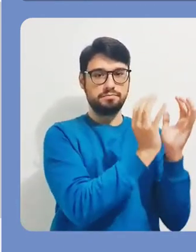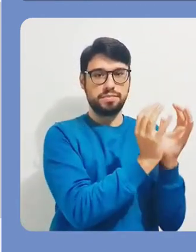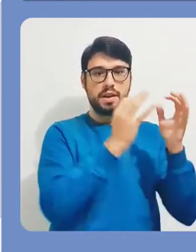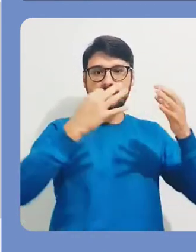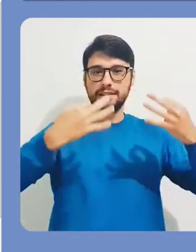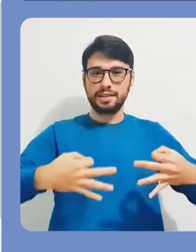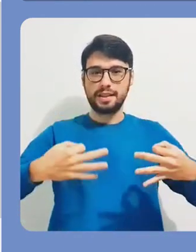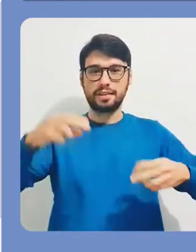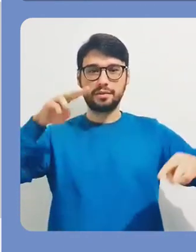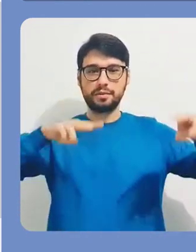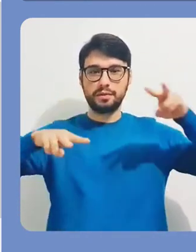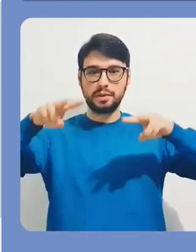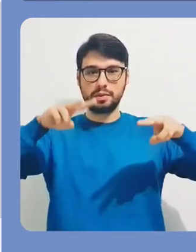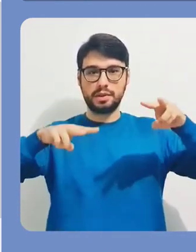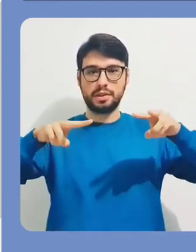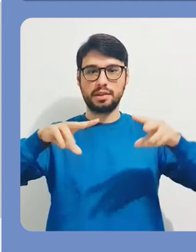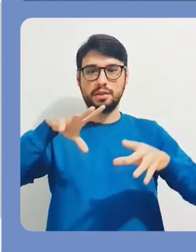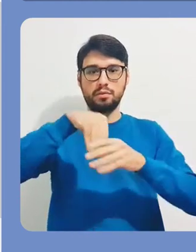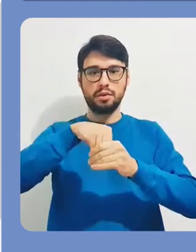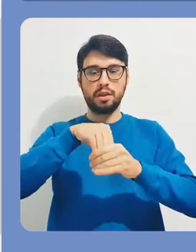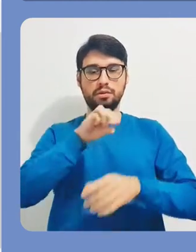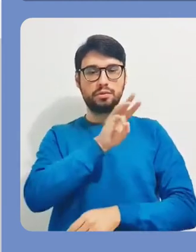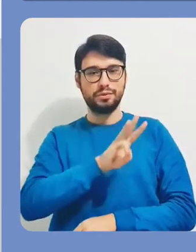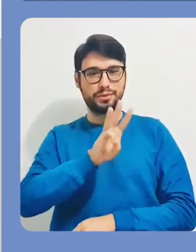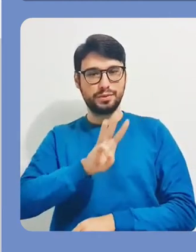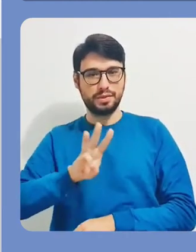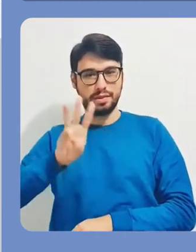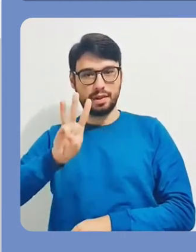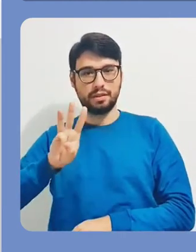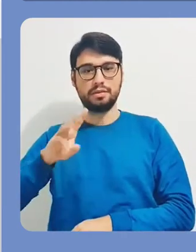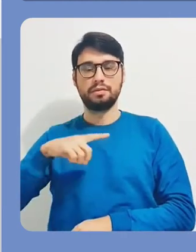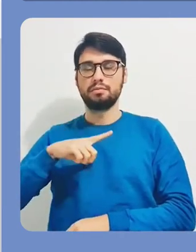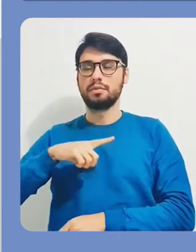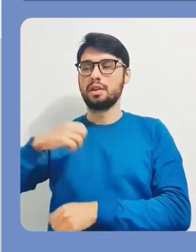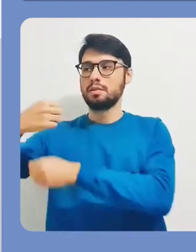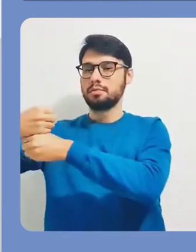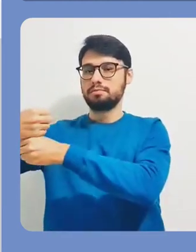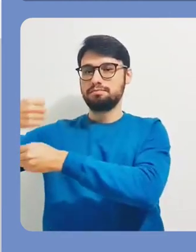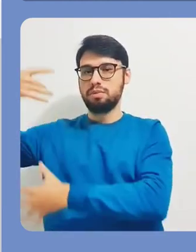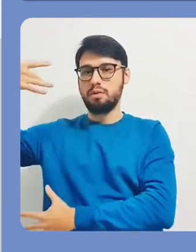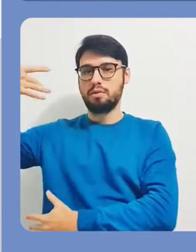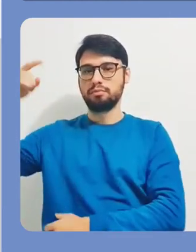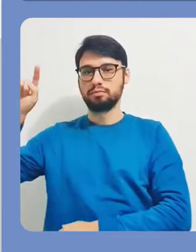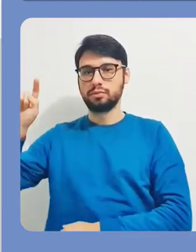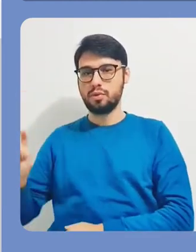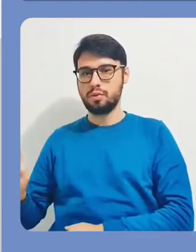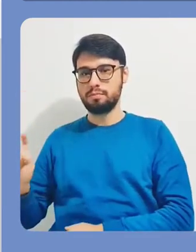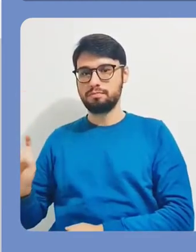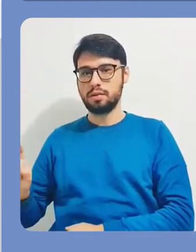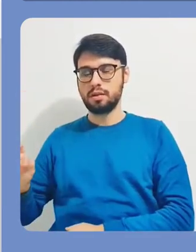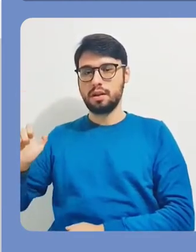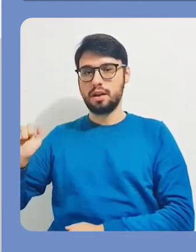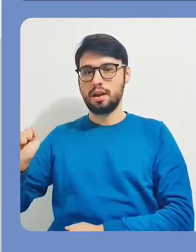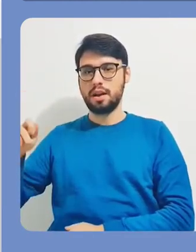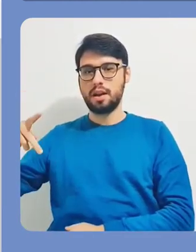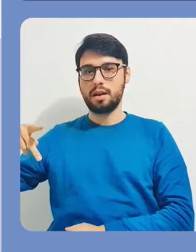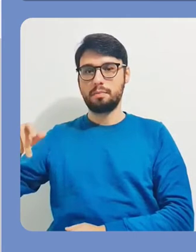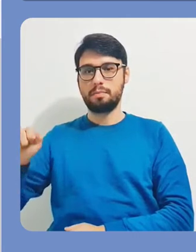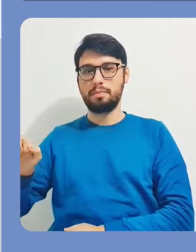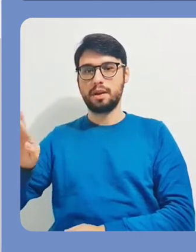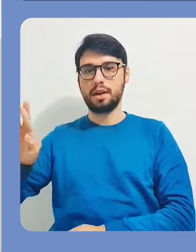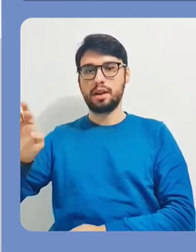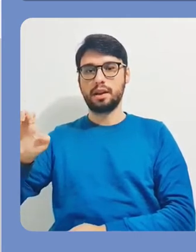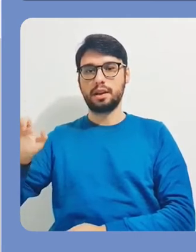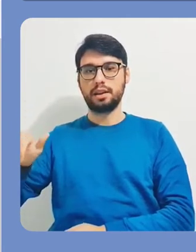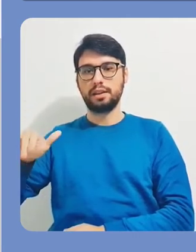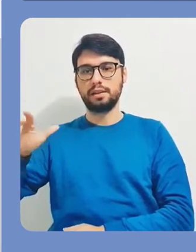Bom, agora eu preciso configurar de forma que esses meus menus apareçam no nosso site. Então, para fazer isso, eu venho aqui